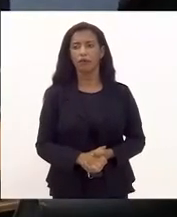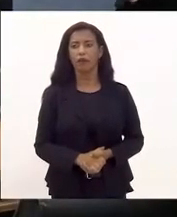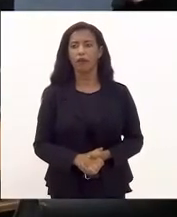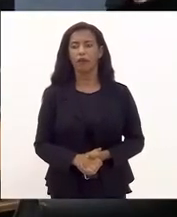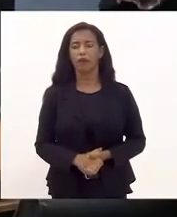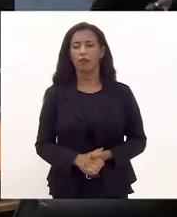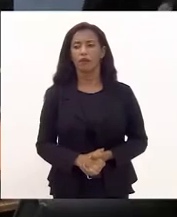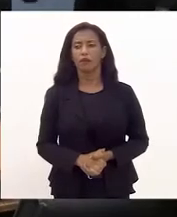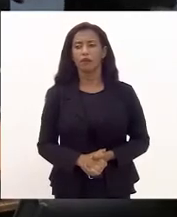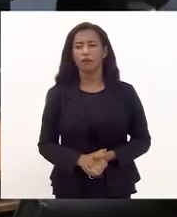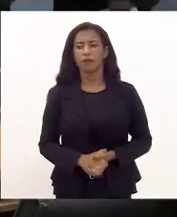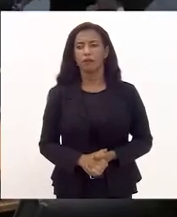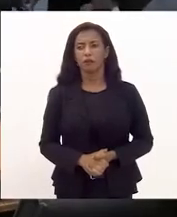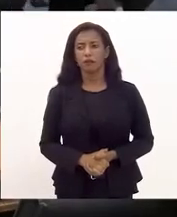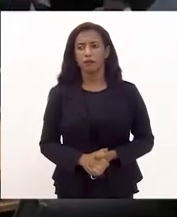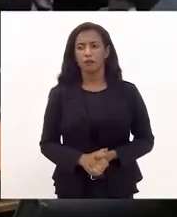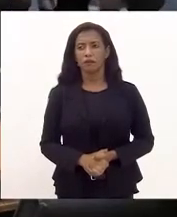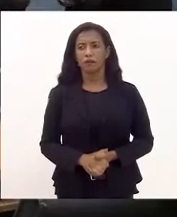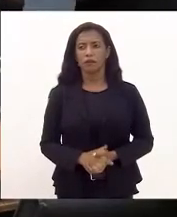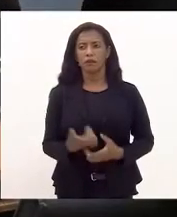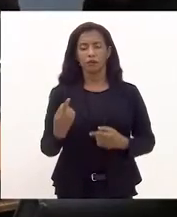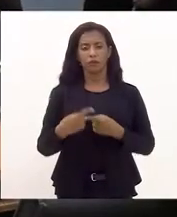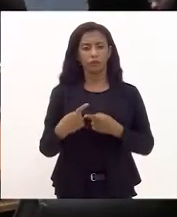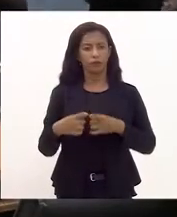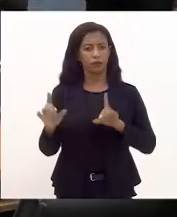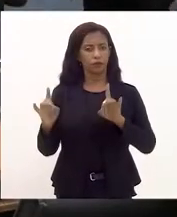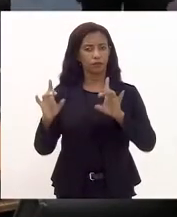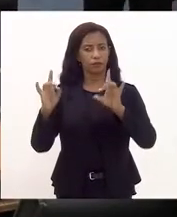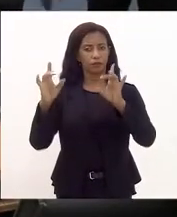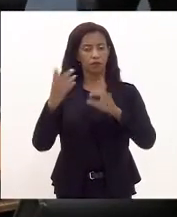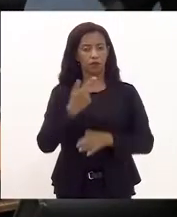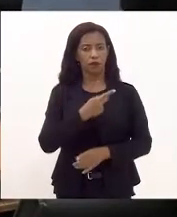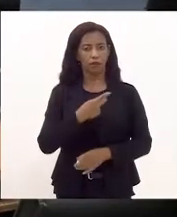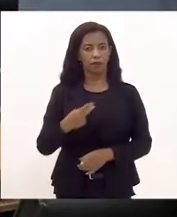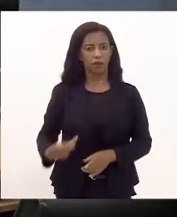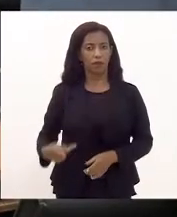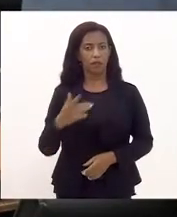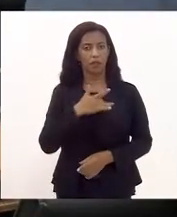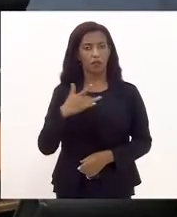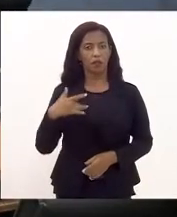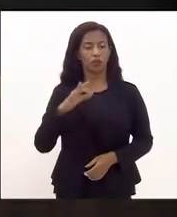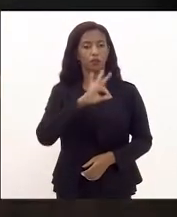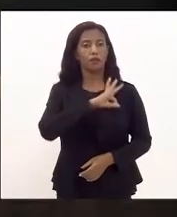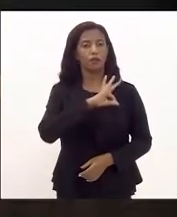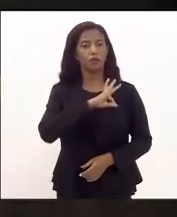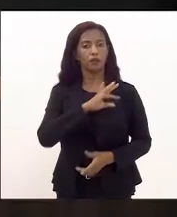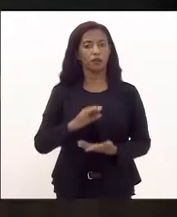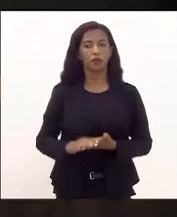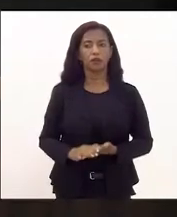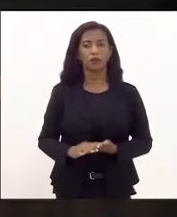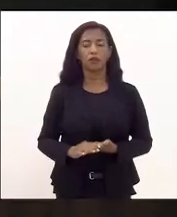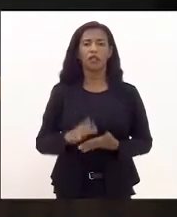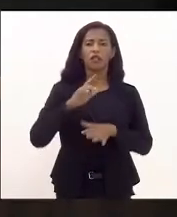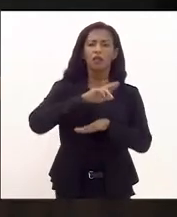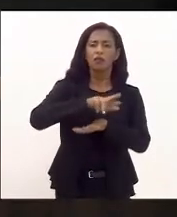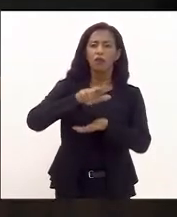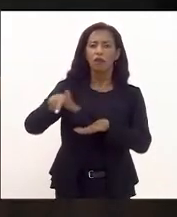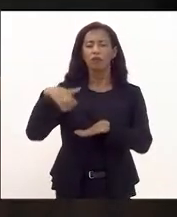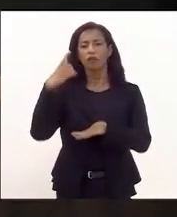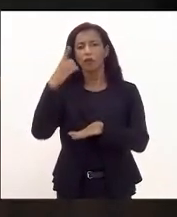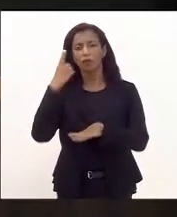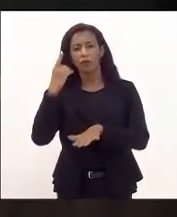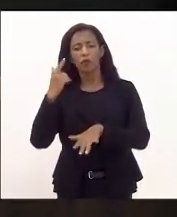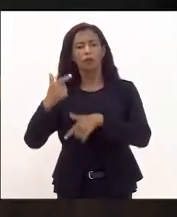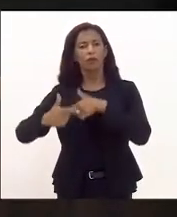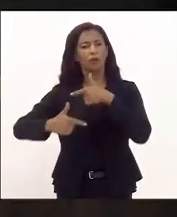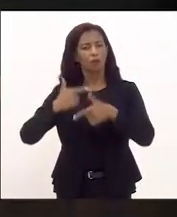De agradecimento, porque, em especial, a nossa presidente da Comissão de Saúde, a deputada Marta Rocha, e vários deputados que